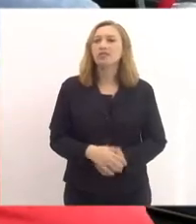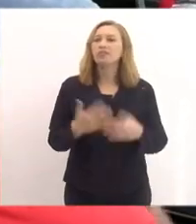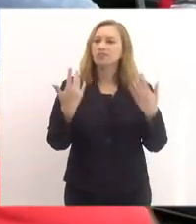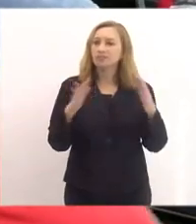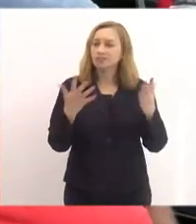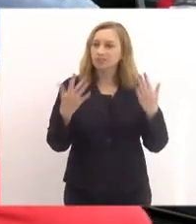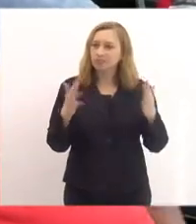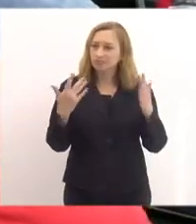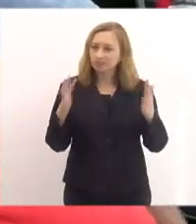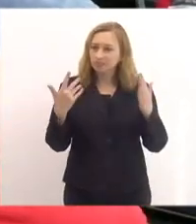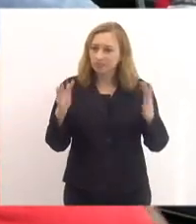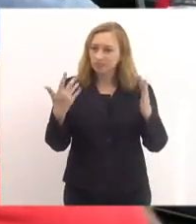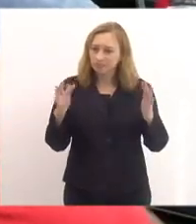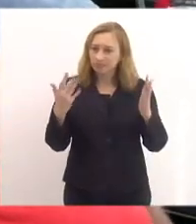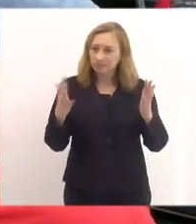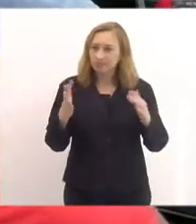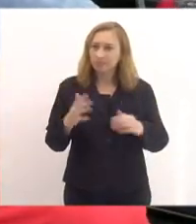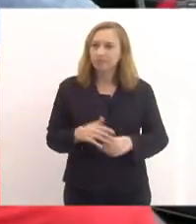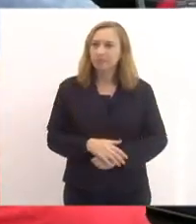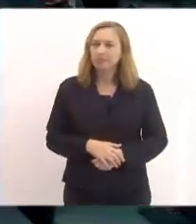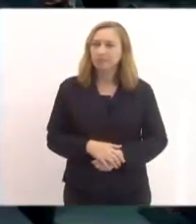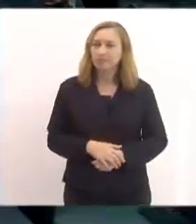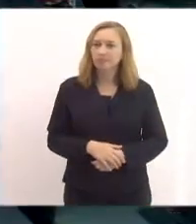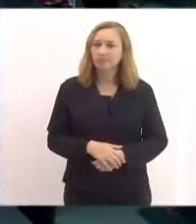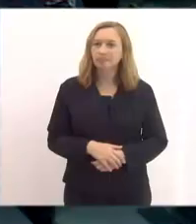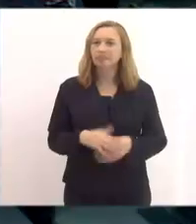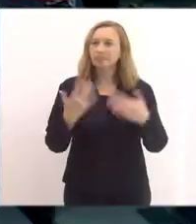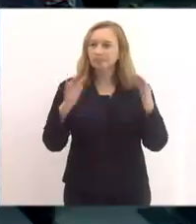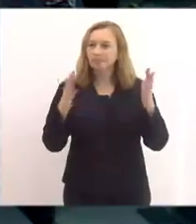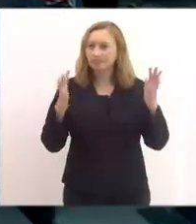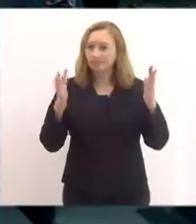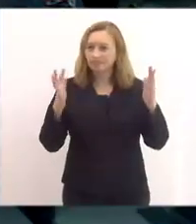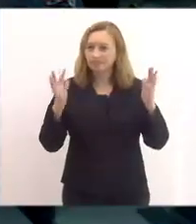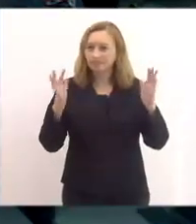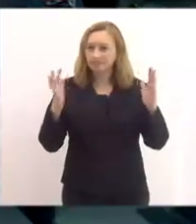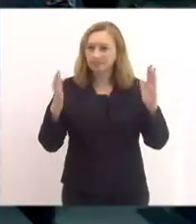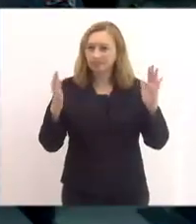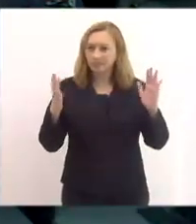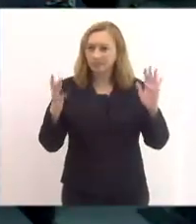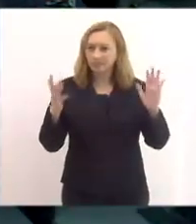parabenizar pela... Vou dar uma salva de palmas aí, ó.